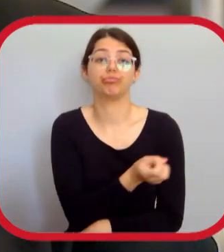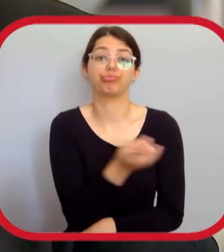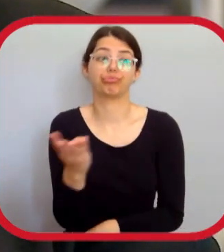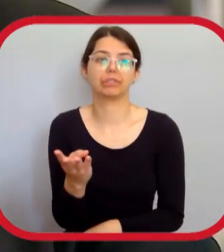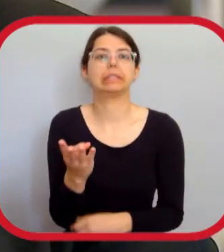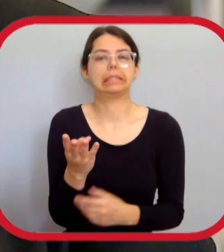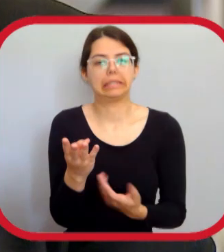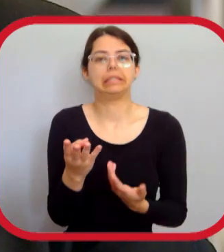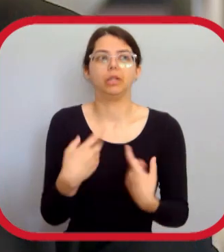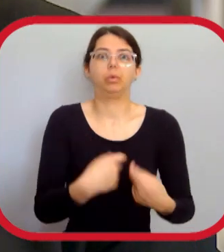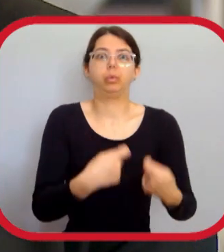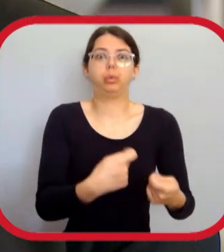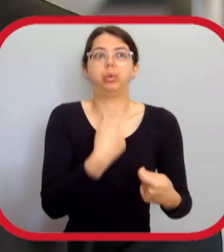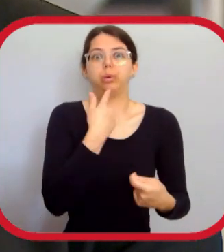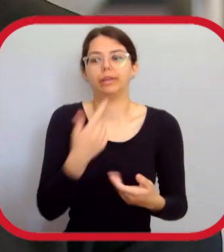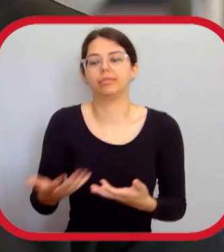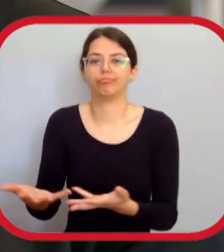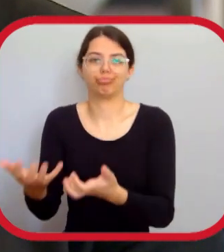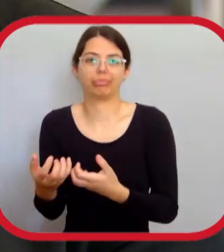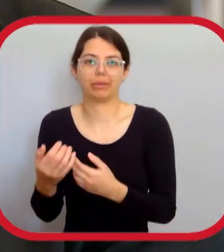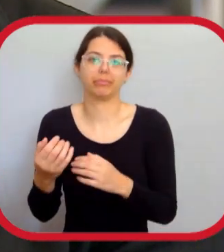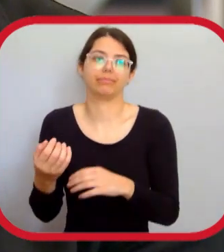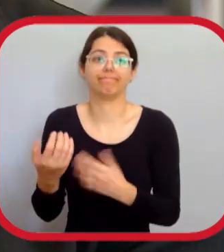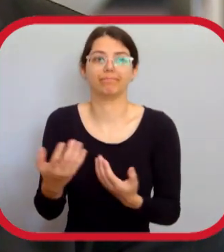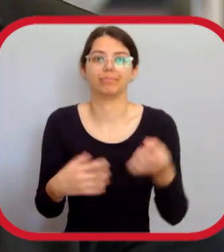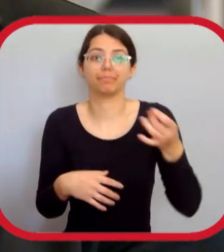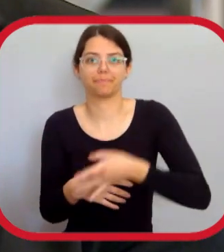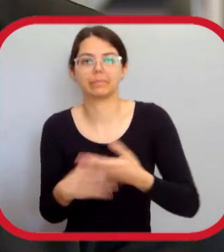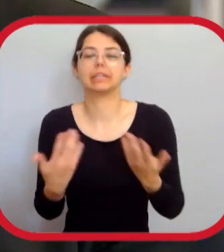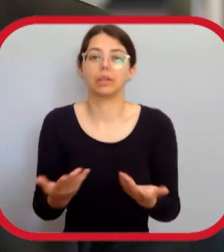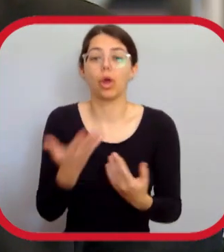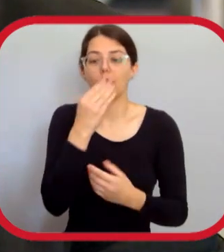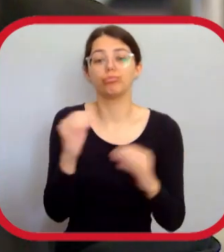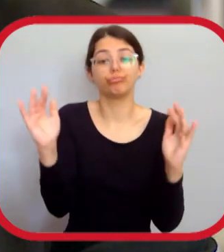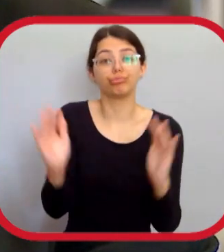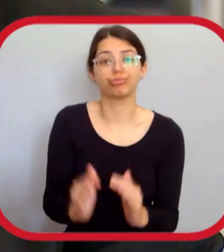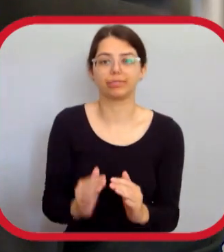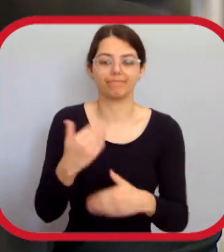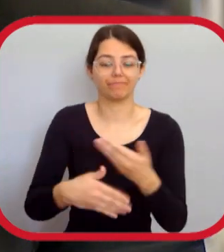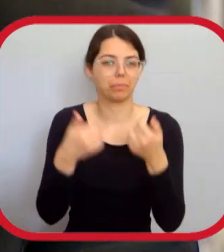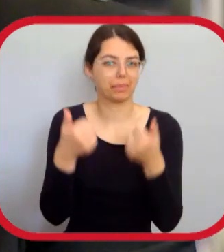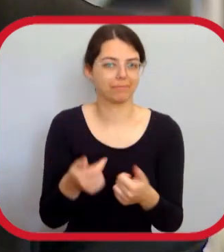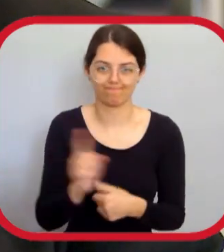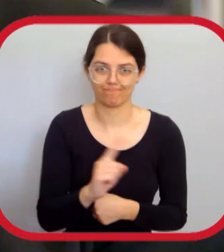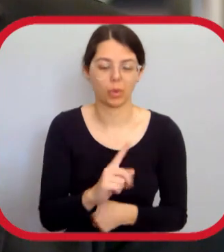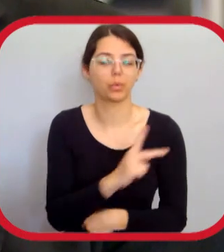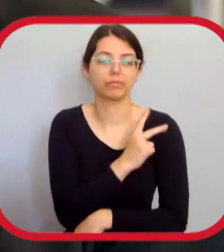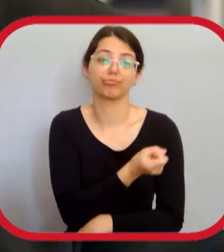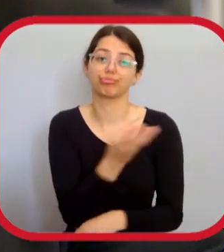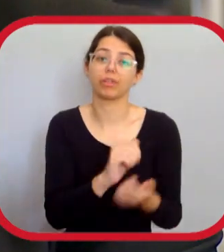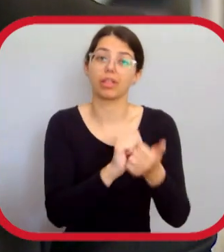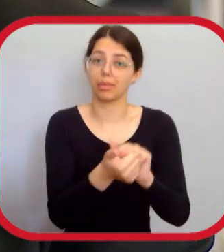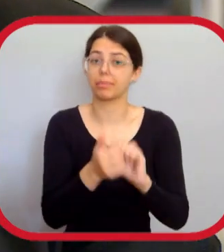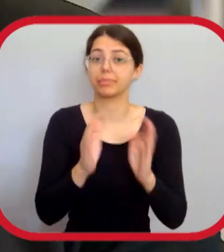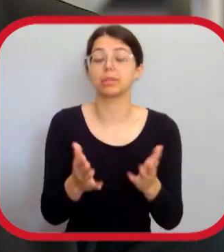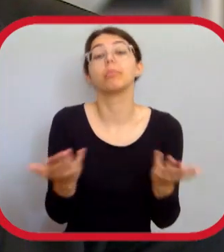as universidades já vivem acima das suas posses, não é? E, portanto, a redução dos alunos não vai correr bem, as universidades